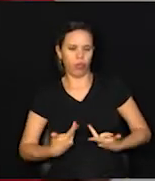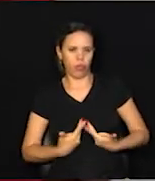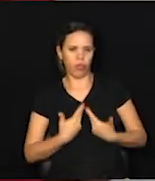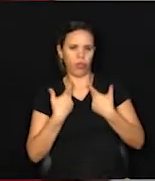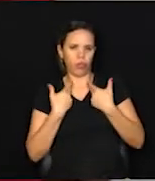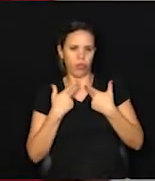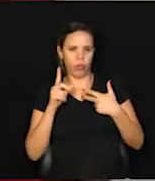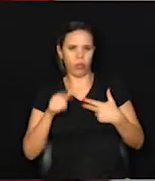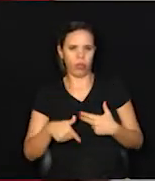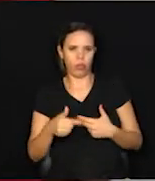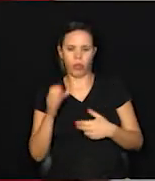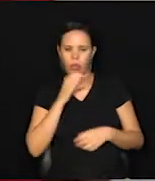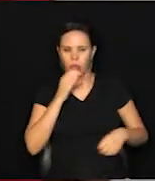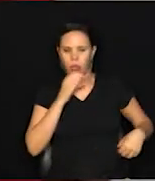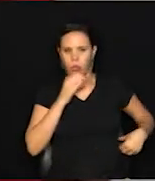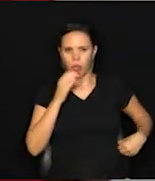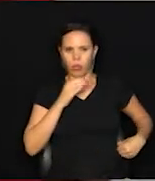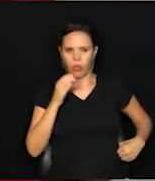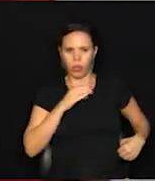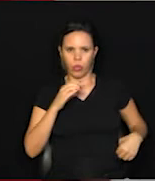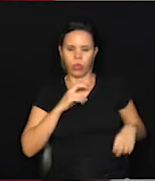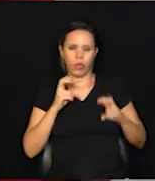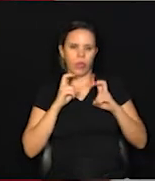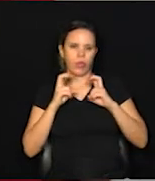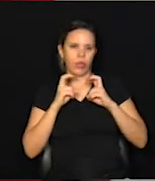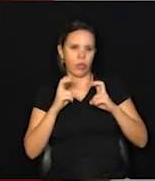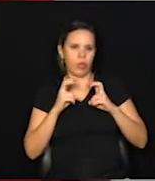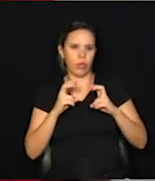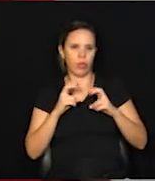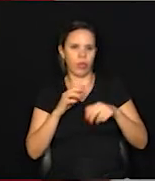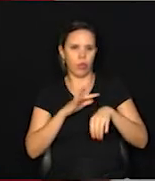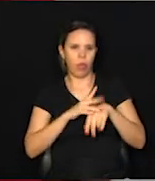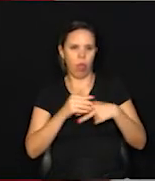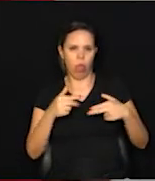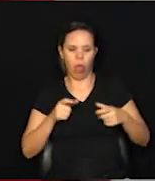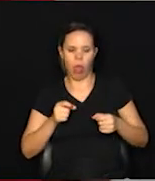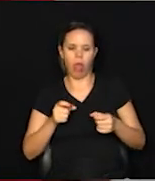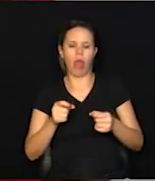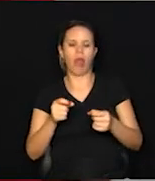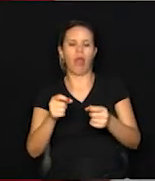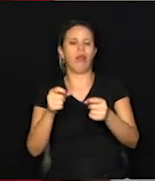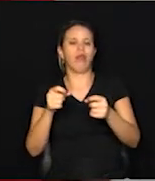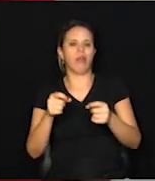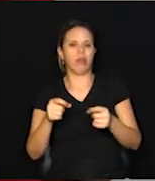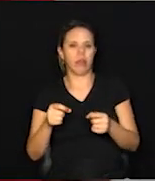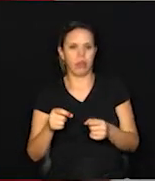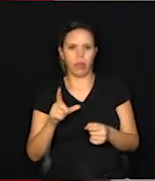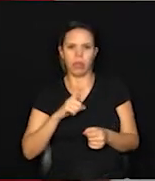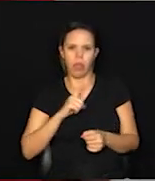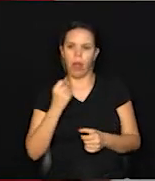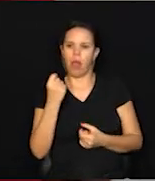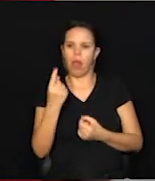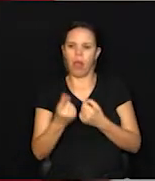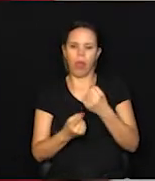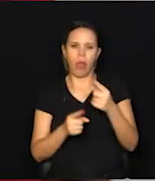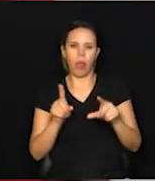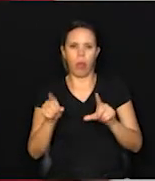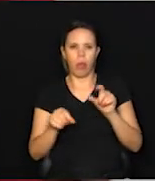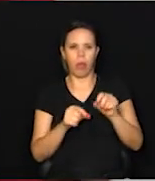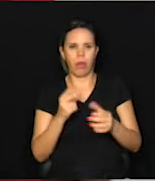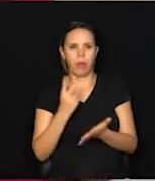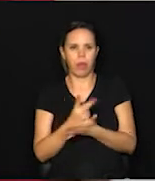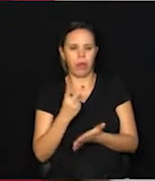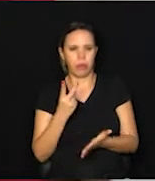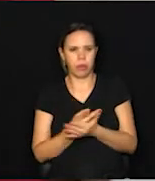cunho emergencial, urgência, trauma e oncológico. À exceção dessas, foram mantidas